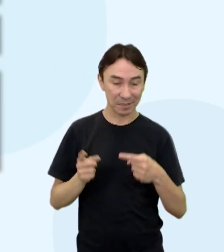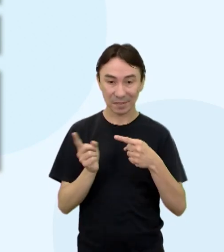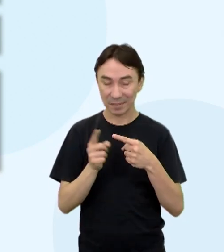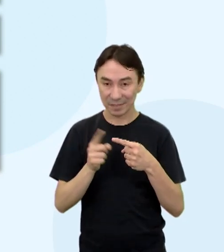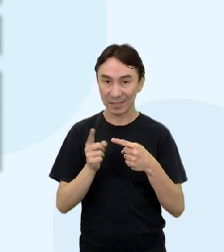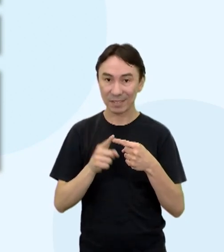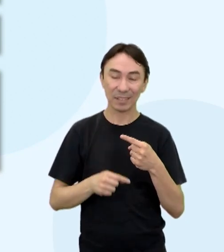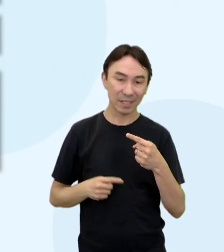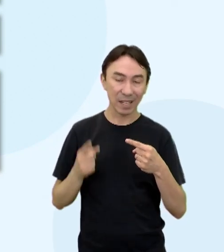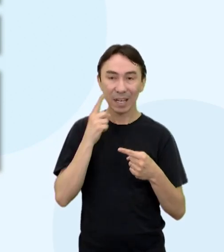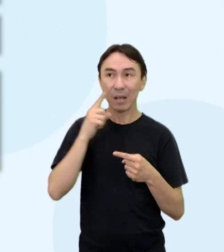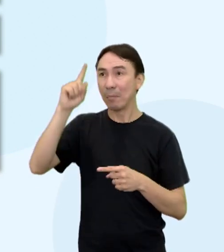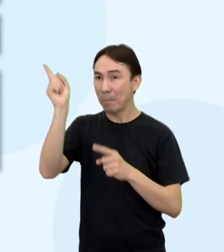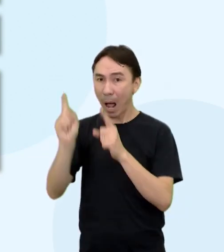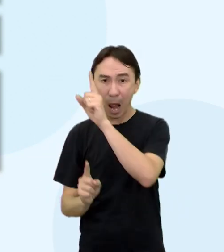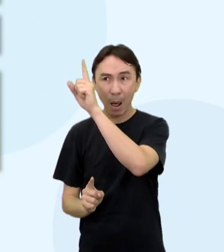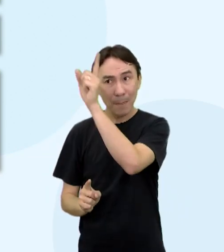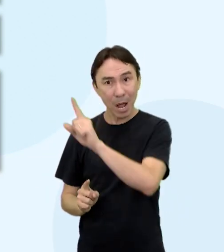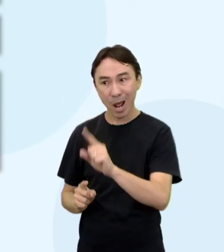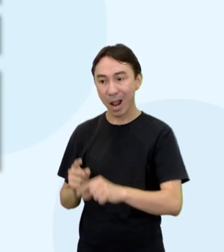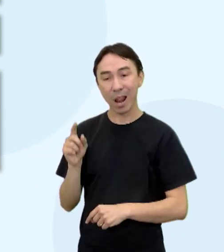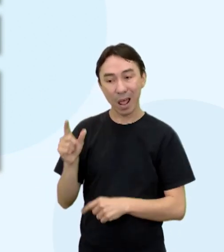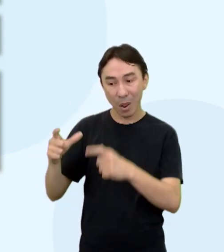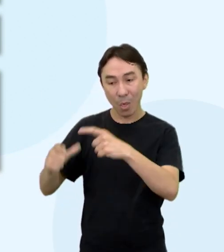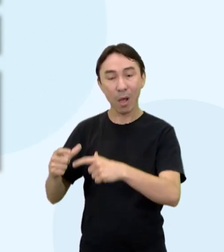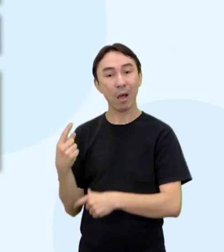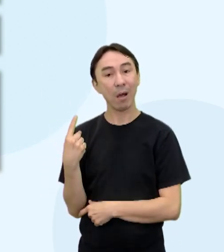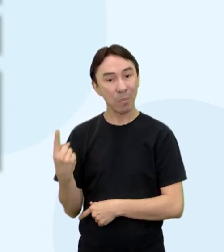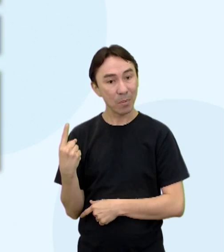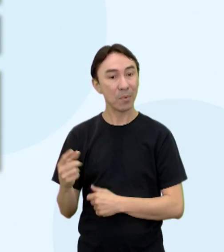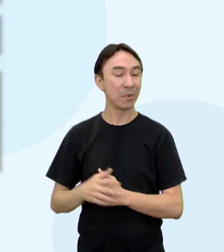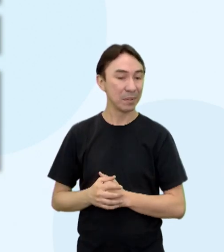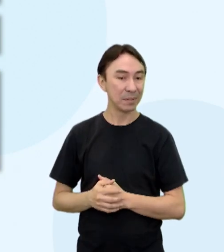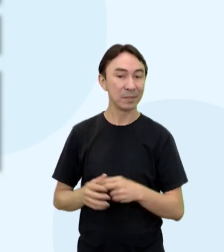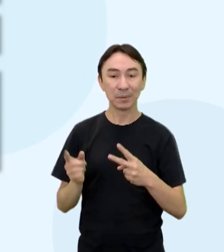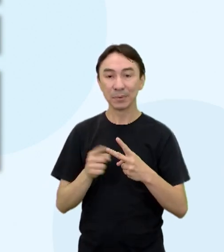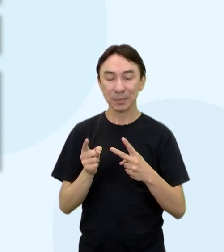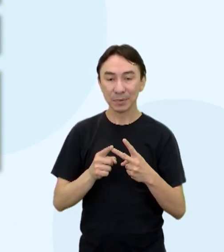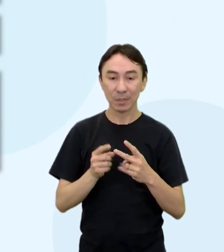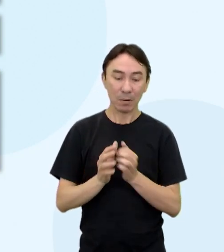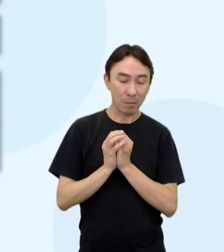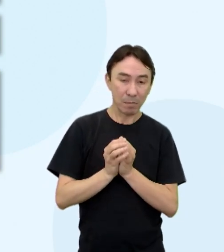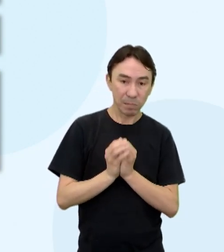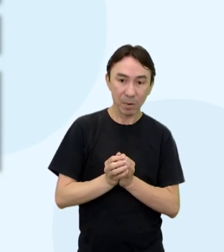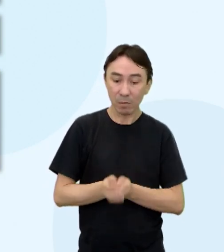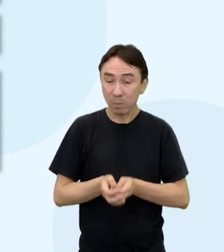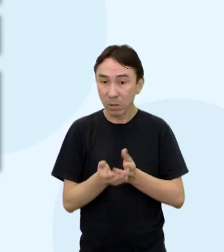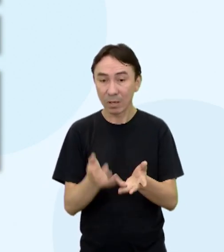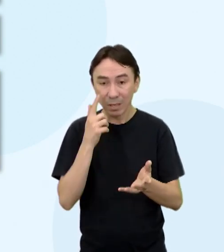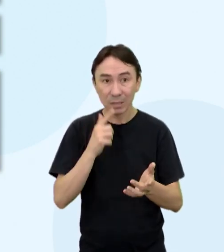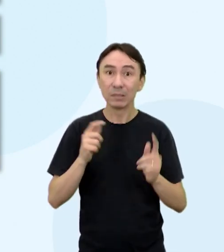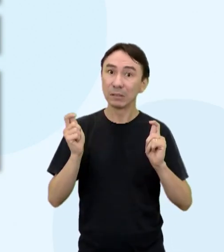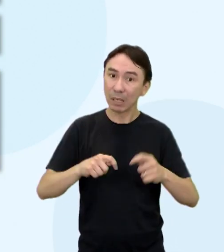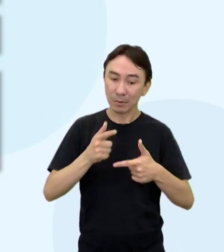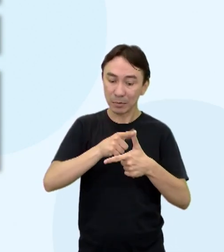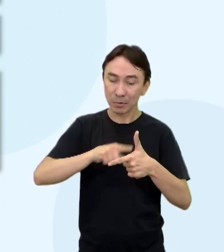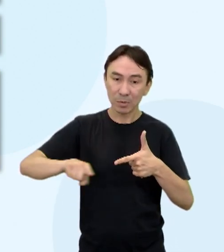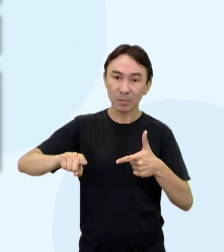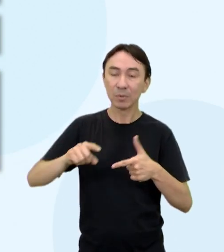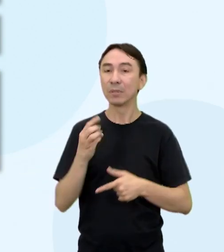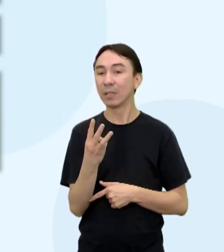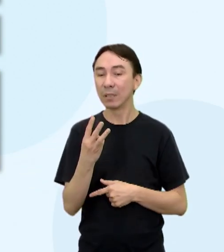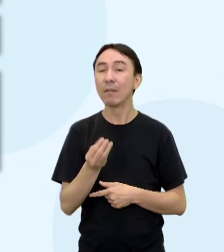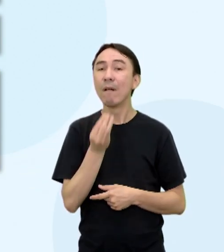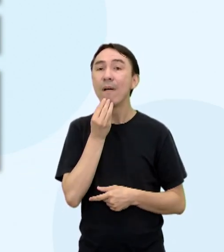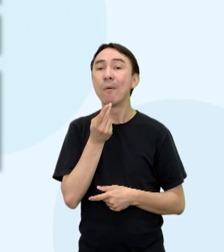vezes no mesmo lugar? A segunda, qual a chance de, no lançamento de um dado, a face voltada para cima ser divisível por 3?